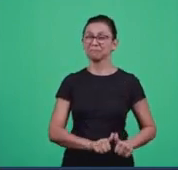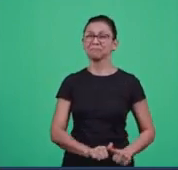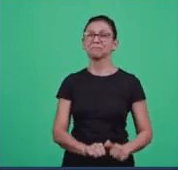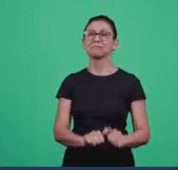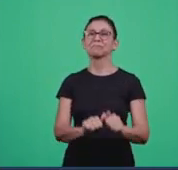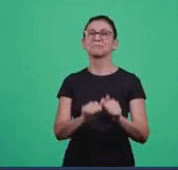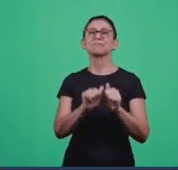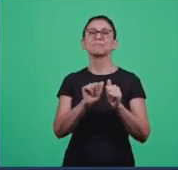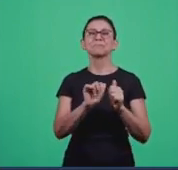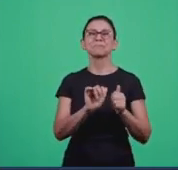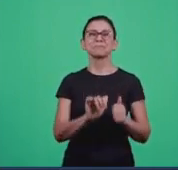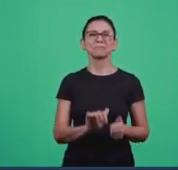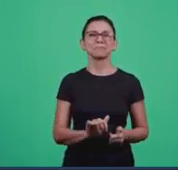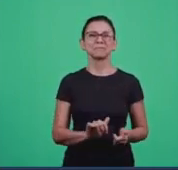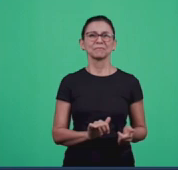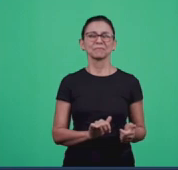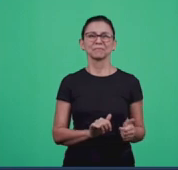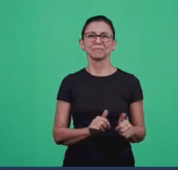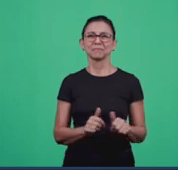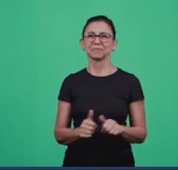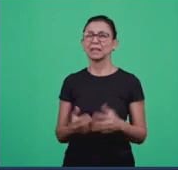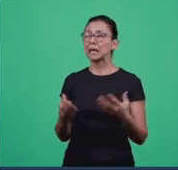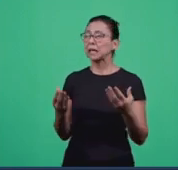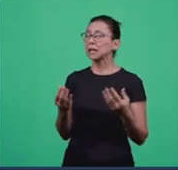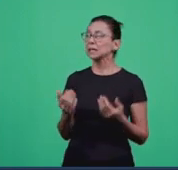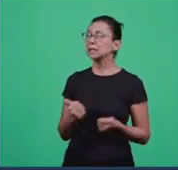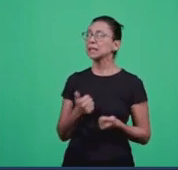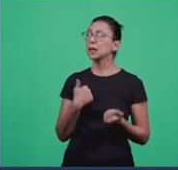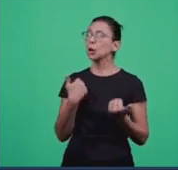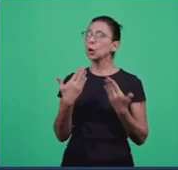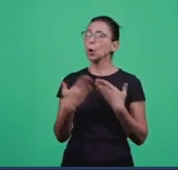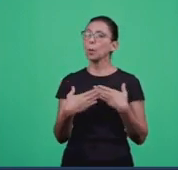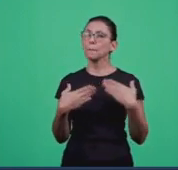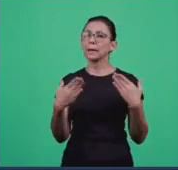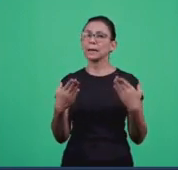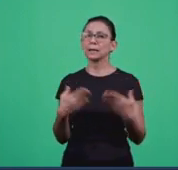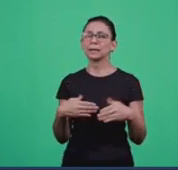coração como a branca lã.